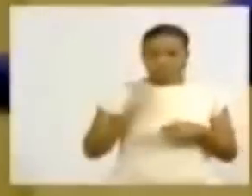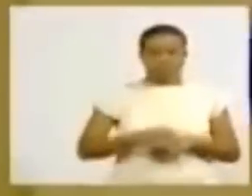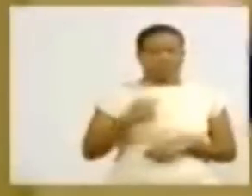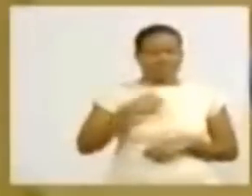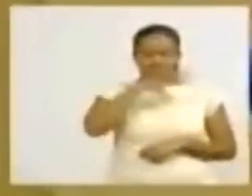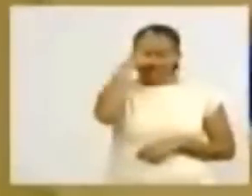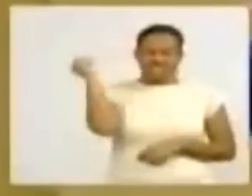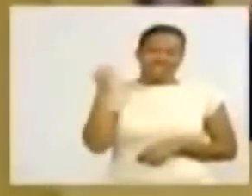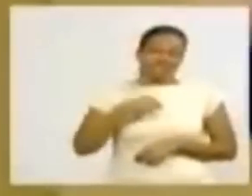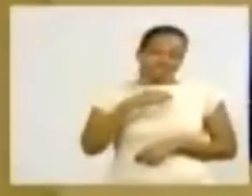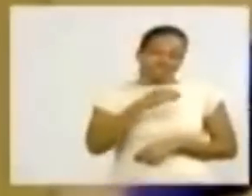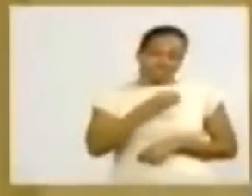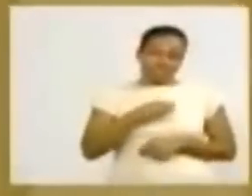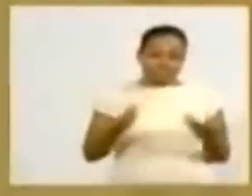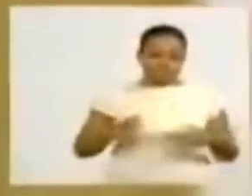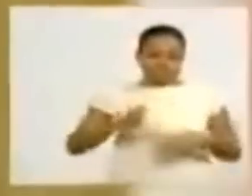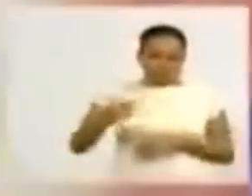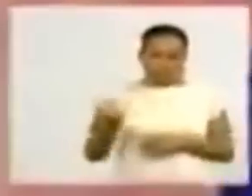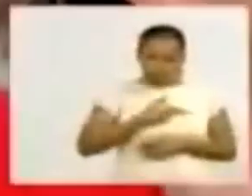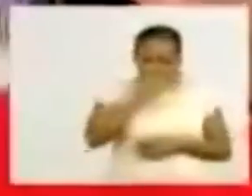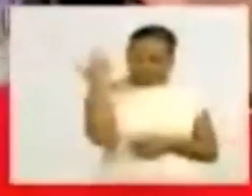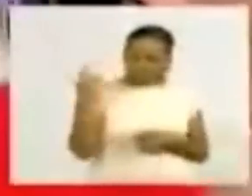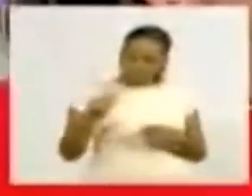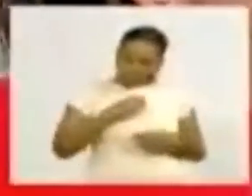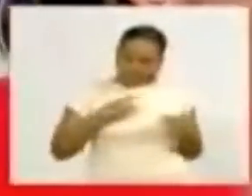eu estou diante de um miserável, eu me lembro que sou também.